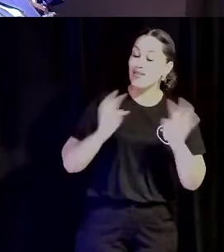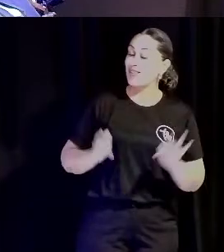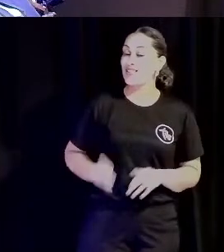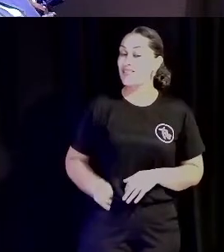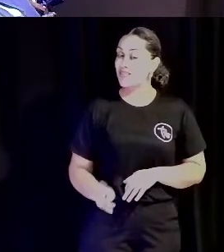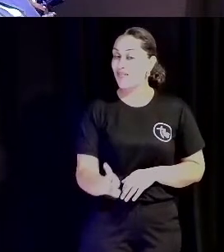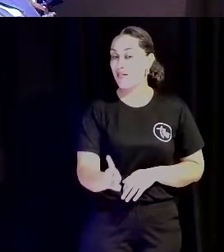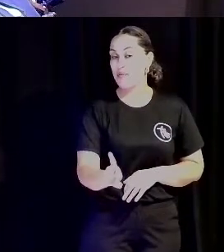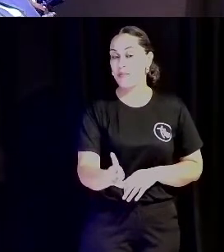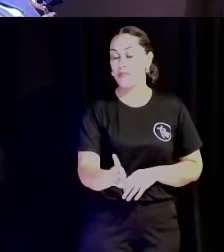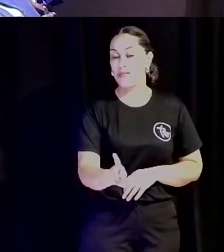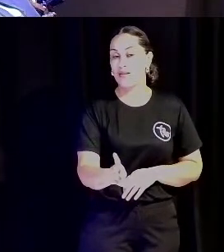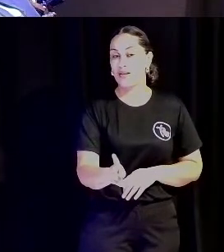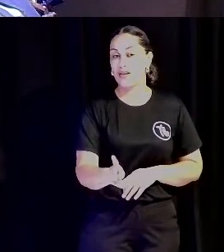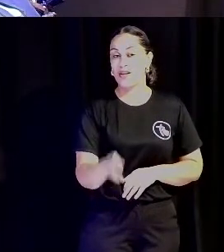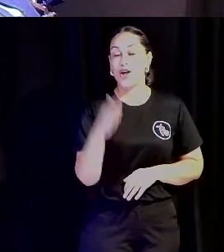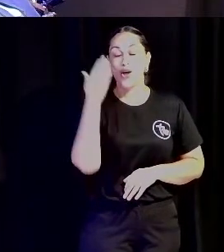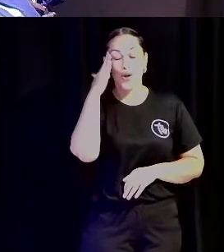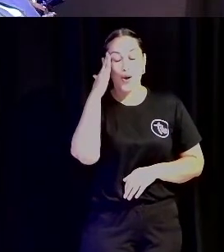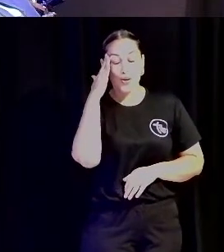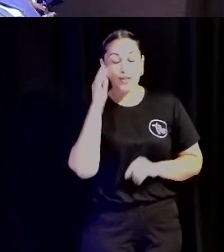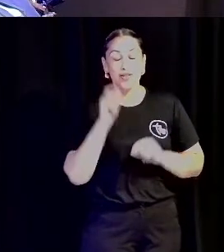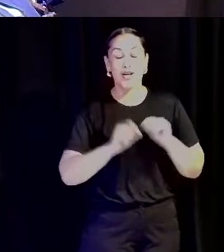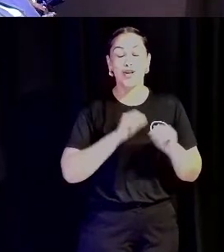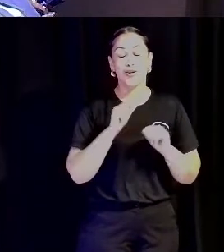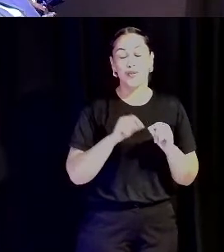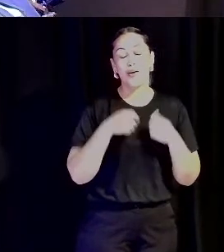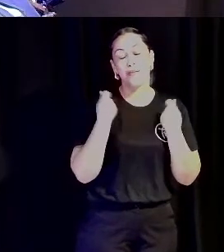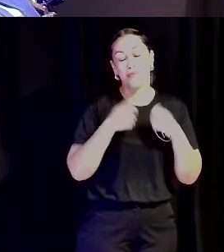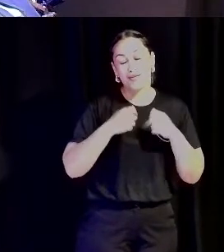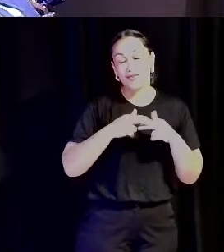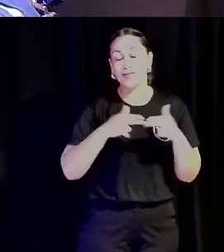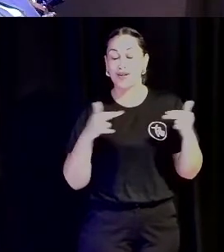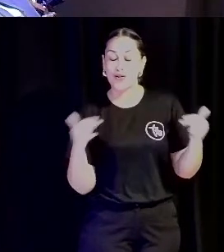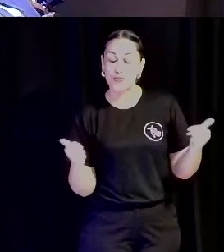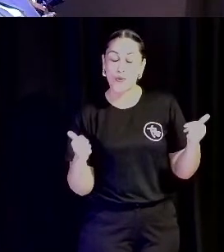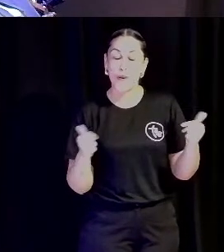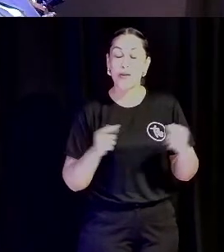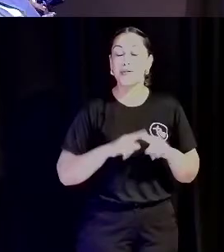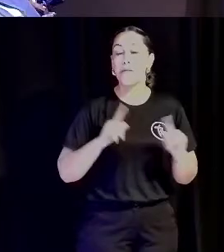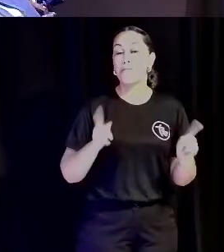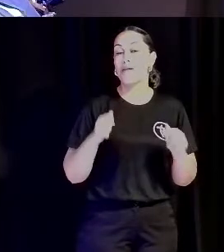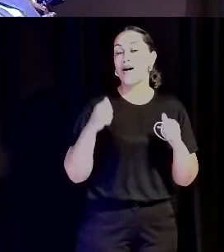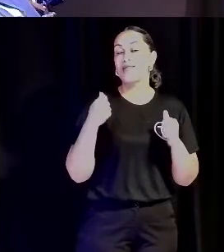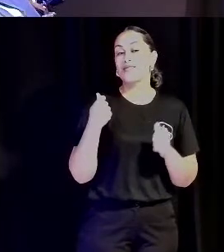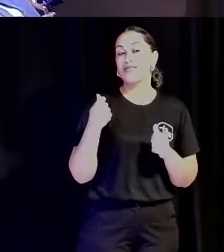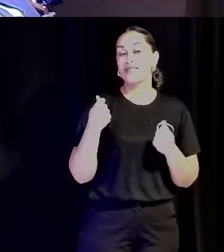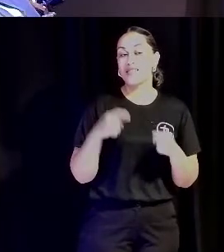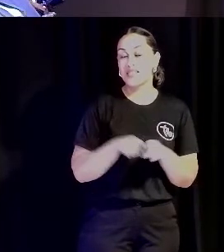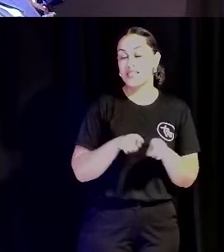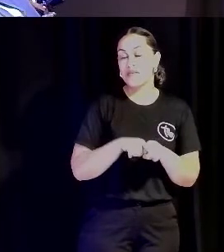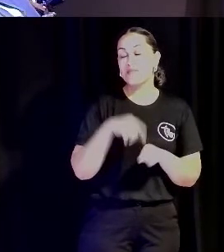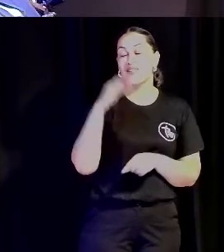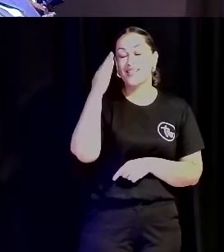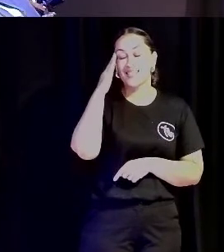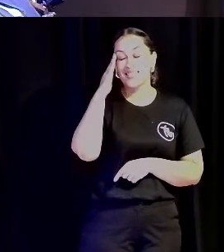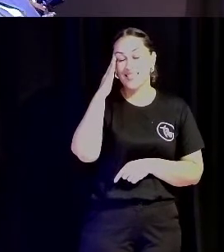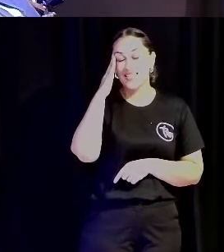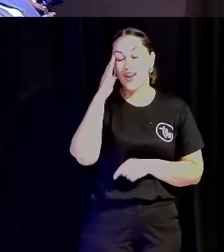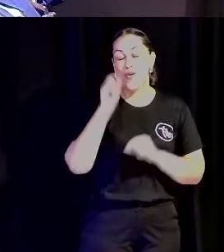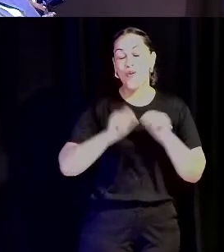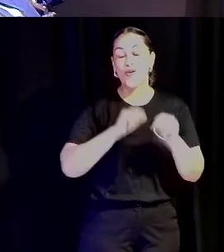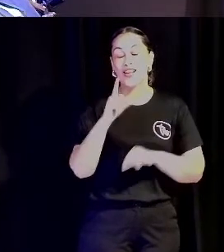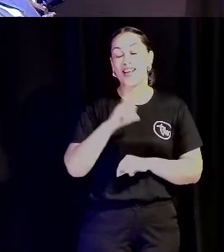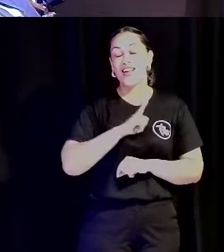Sei o que é passar necessidade e sei também o que é ter em abundância. Aprendi